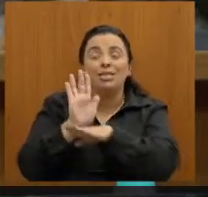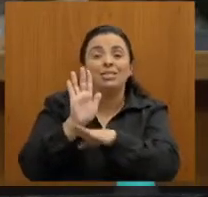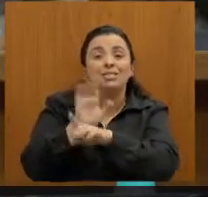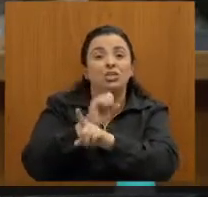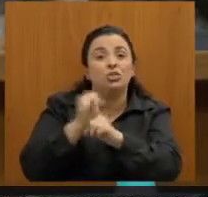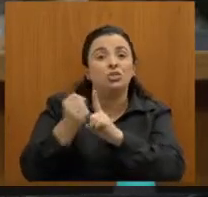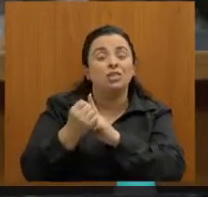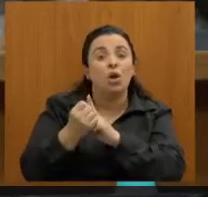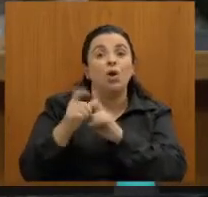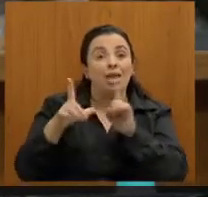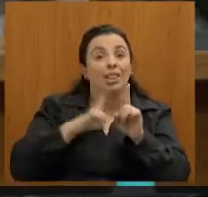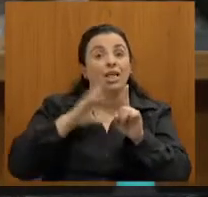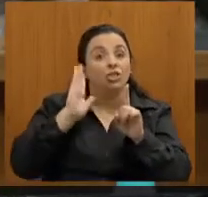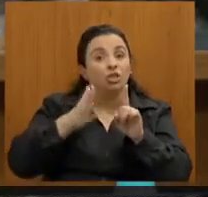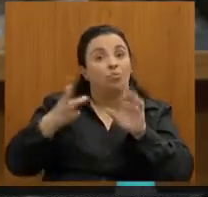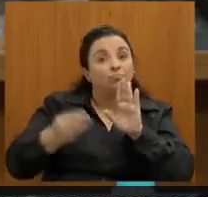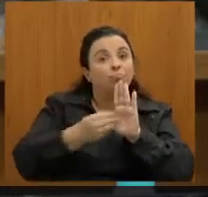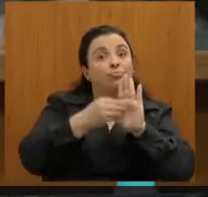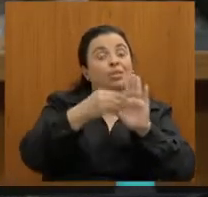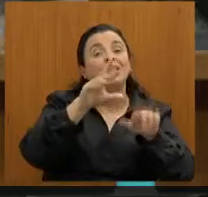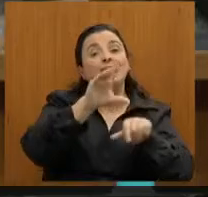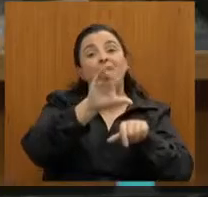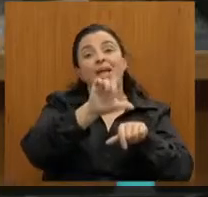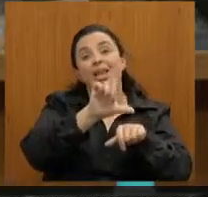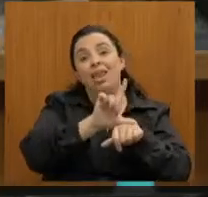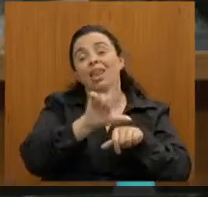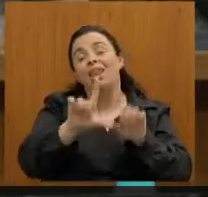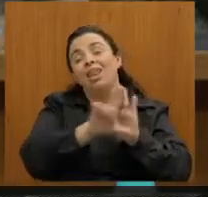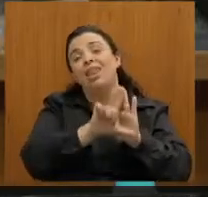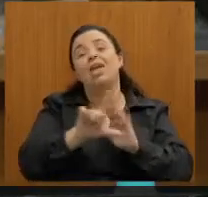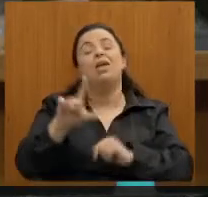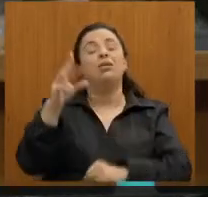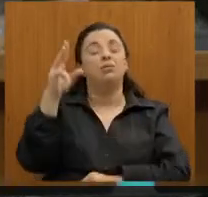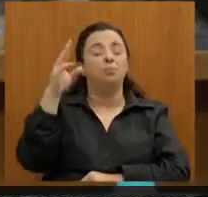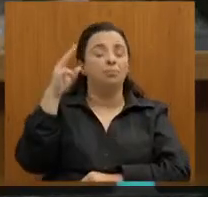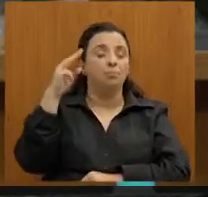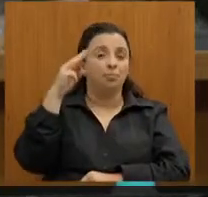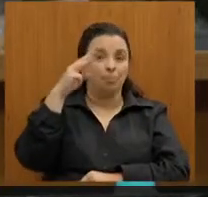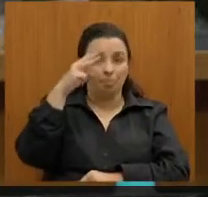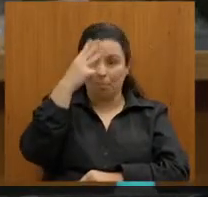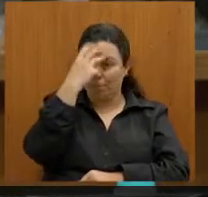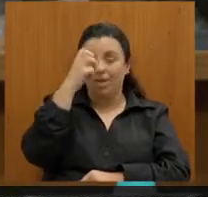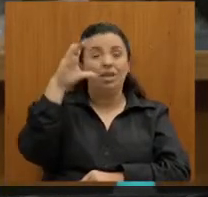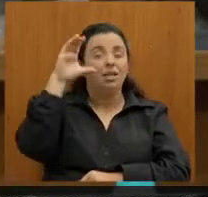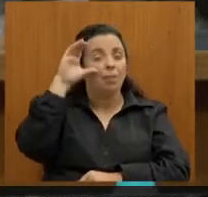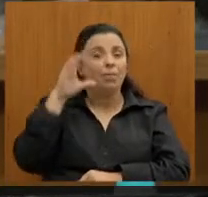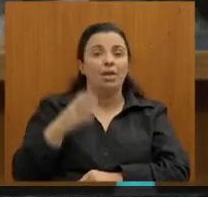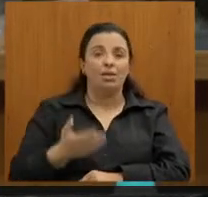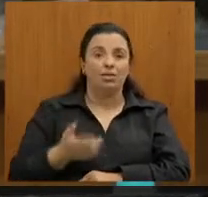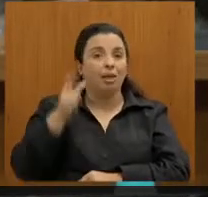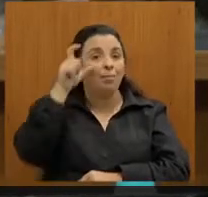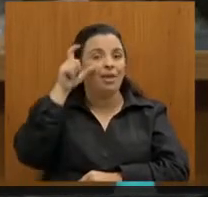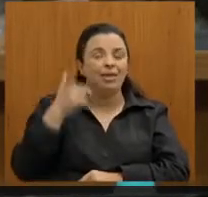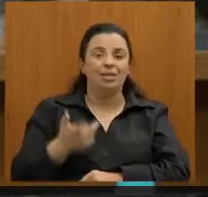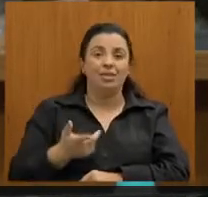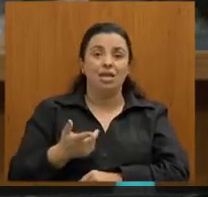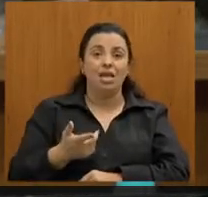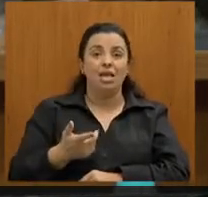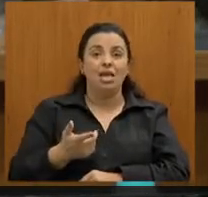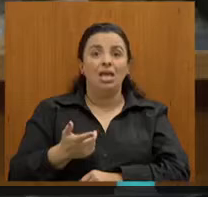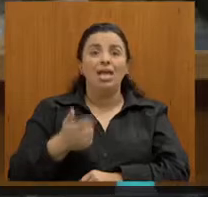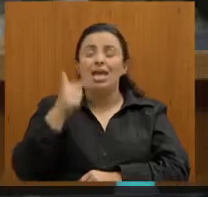Lei Maria da Penha nos traz Oi e aí ele que aponta para a esperança para o dia seguinte